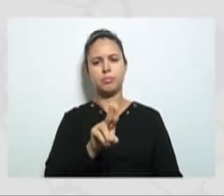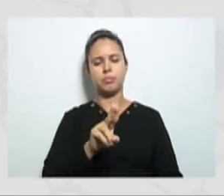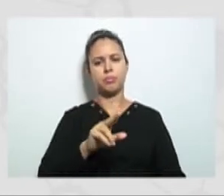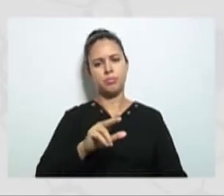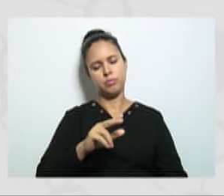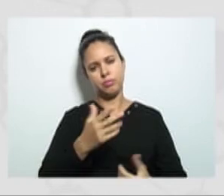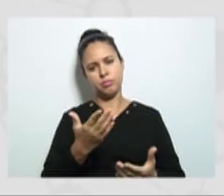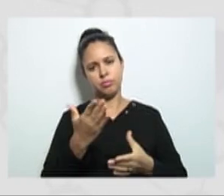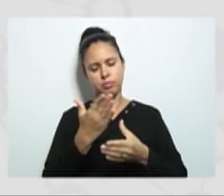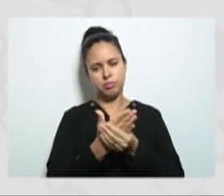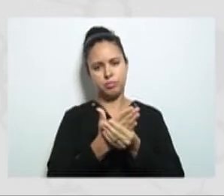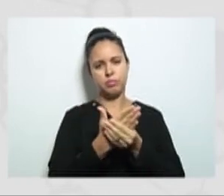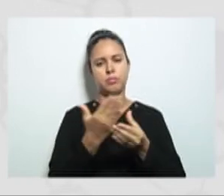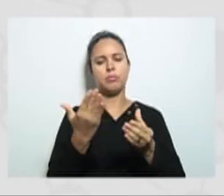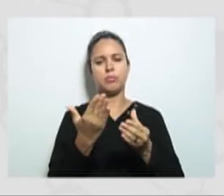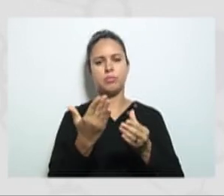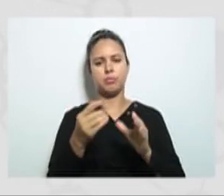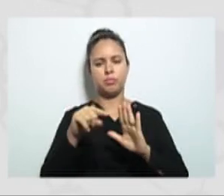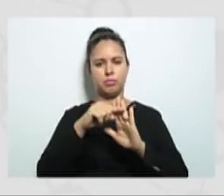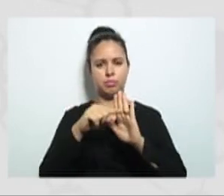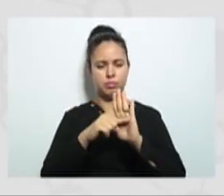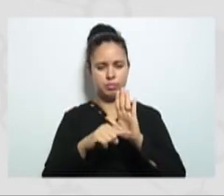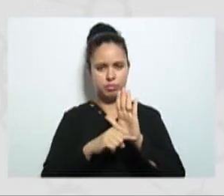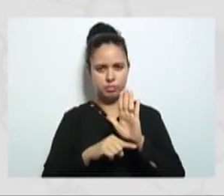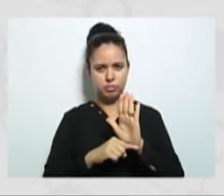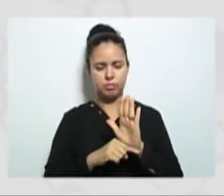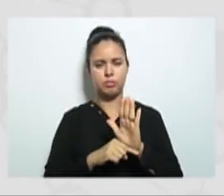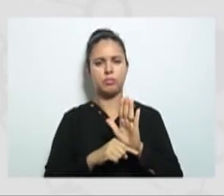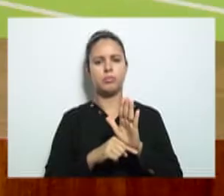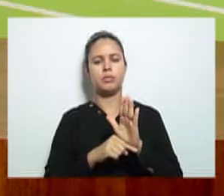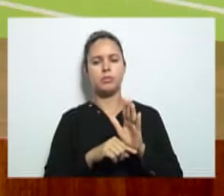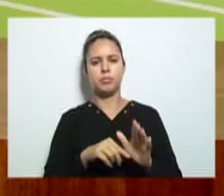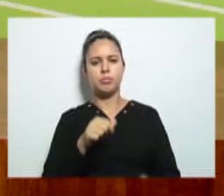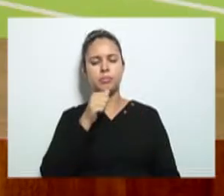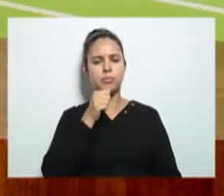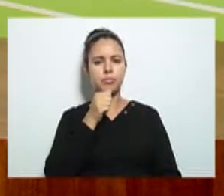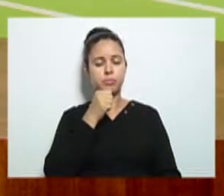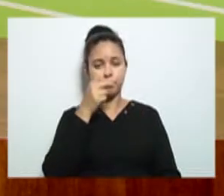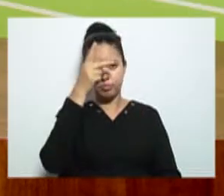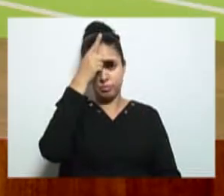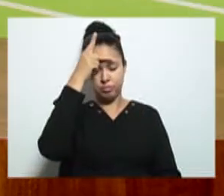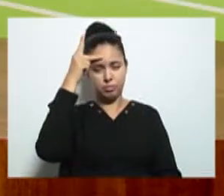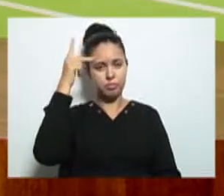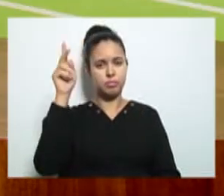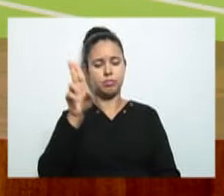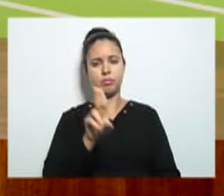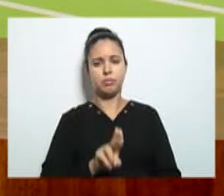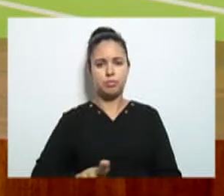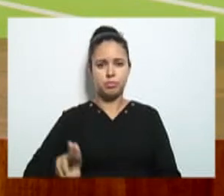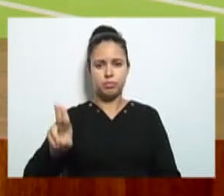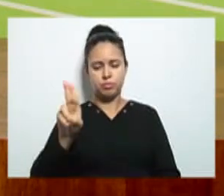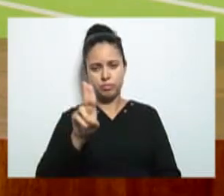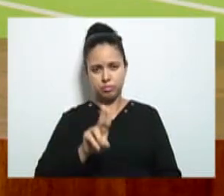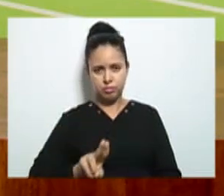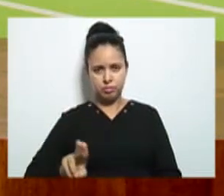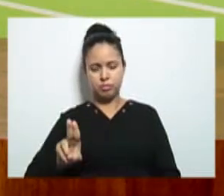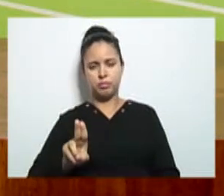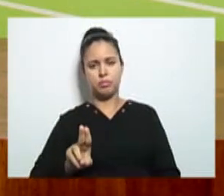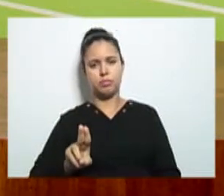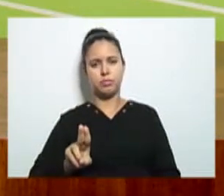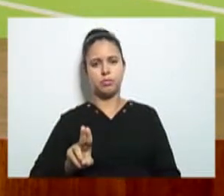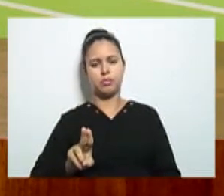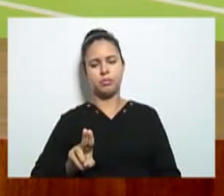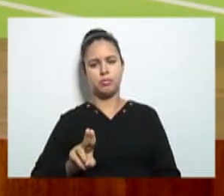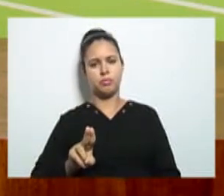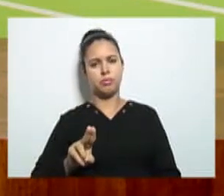dos arquivos, das pastas, do sistema operacional. Então, sem as pessoas, sem os usuários, se eu tiver só o hardware e o software lá